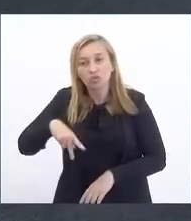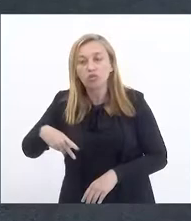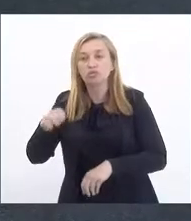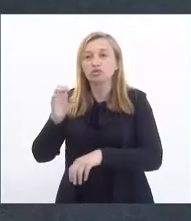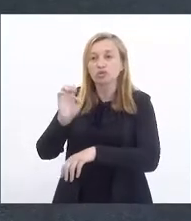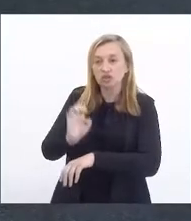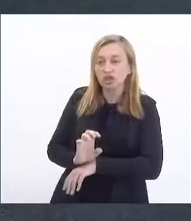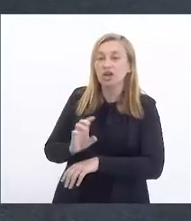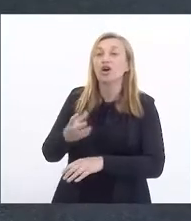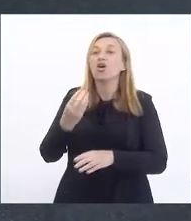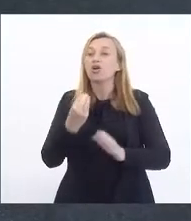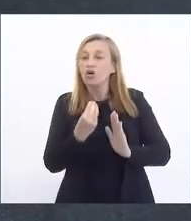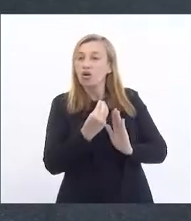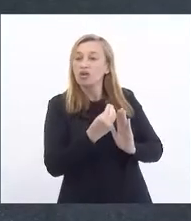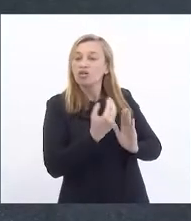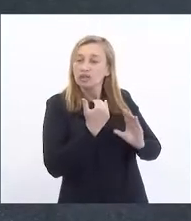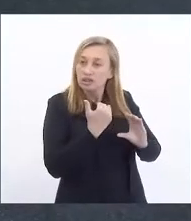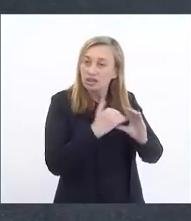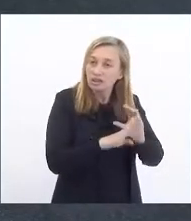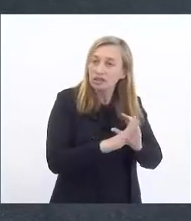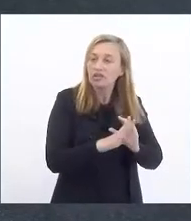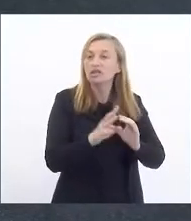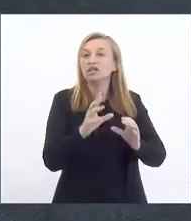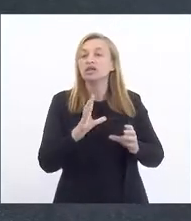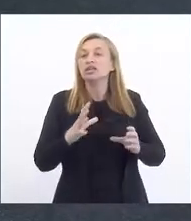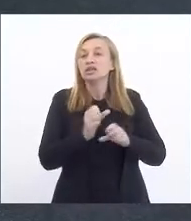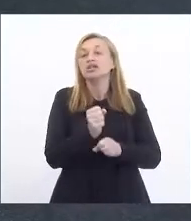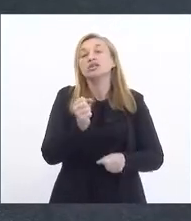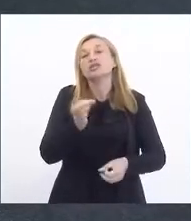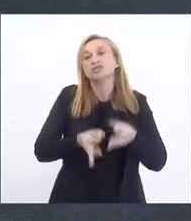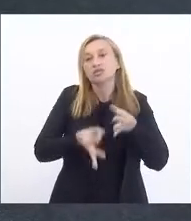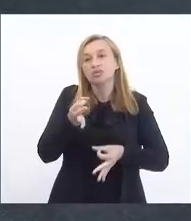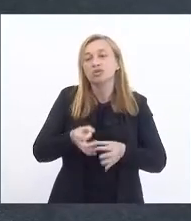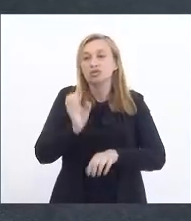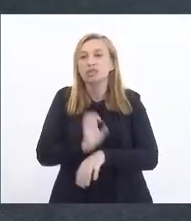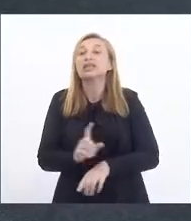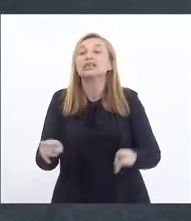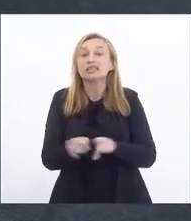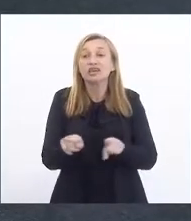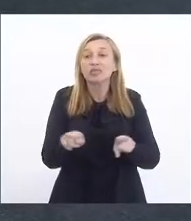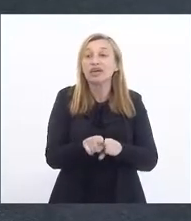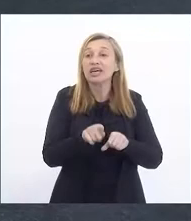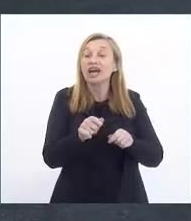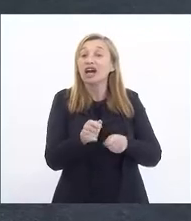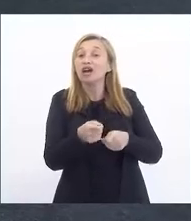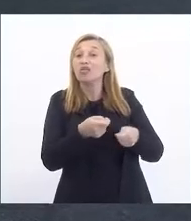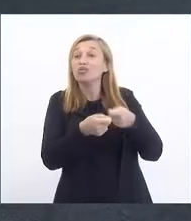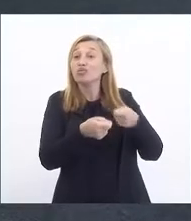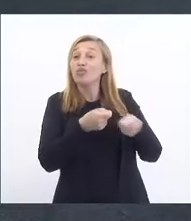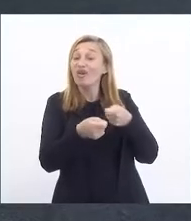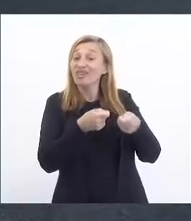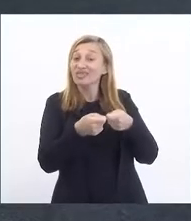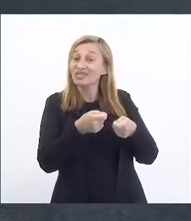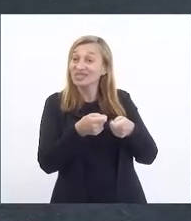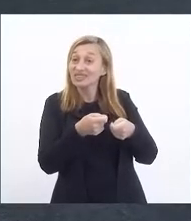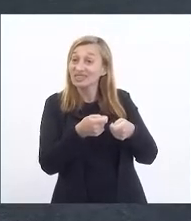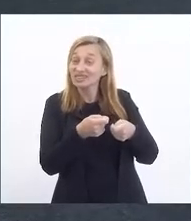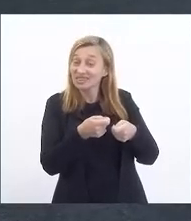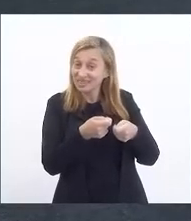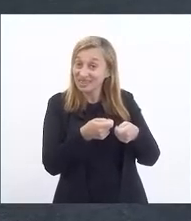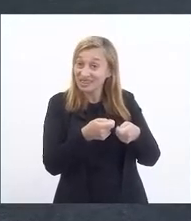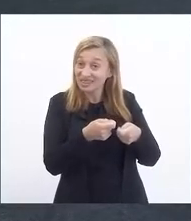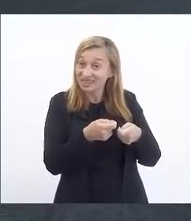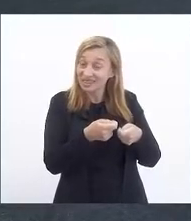oficiei ao tribunal de contas do estado e oficiei a controladoria que pouco se ouve